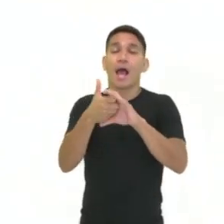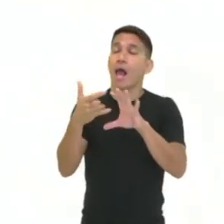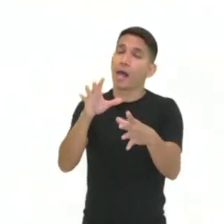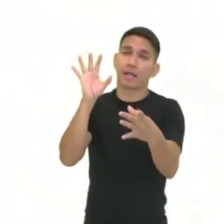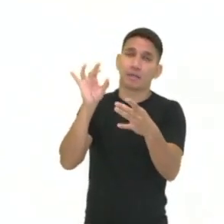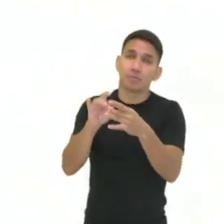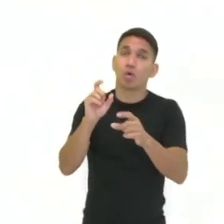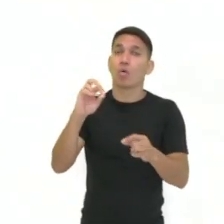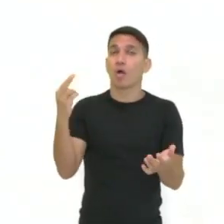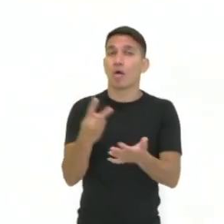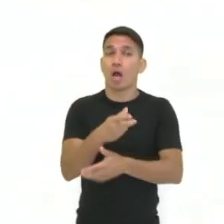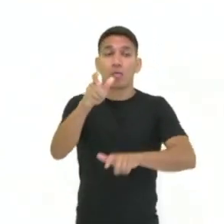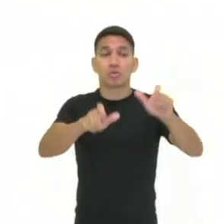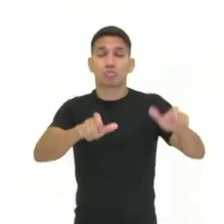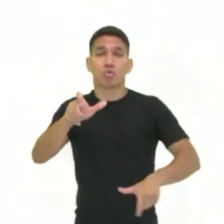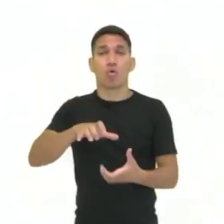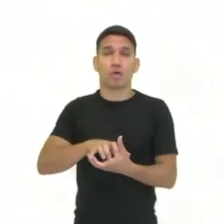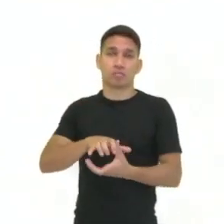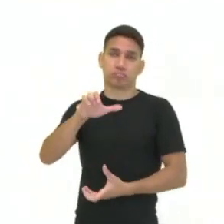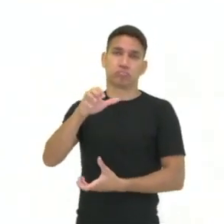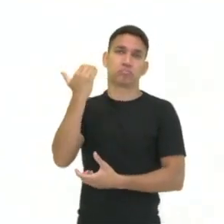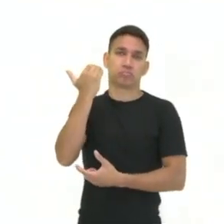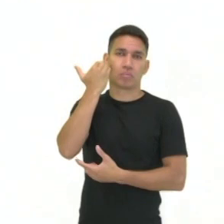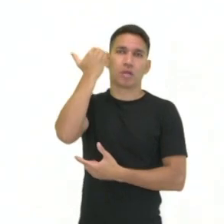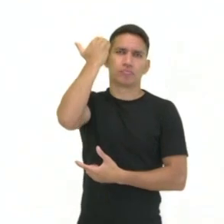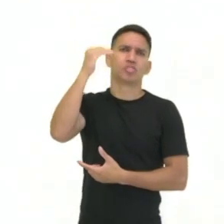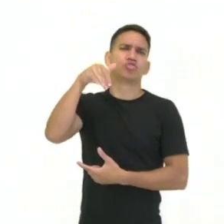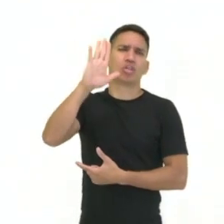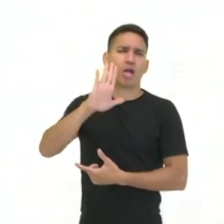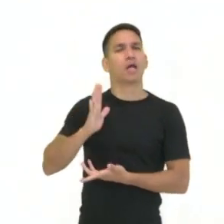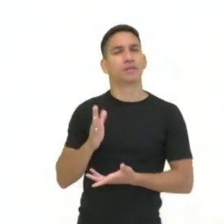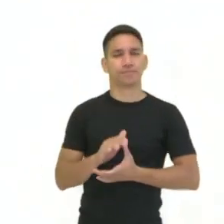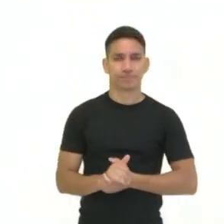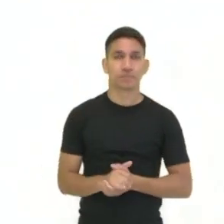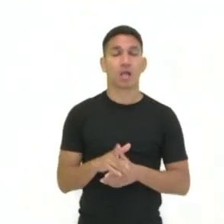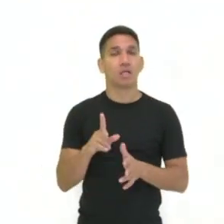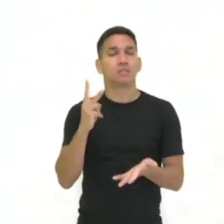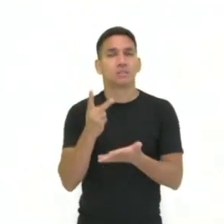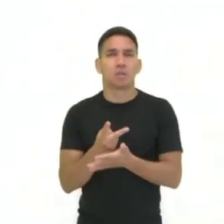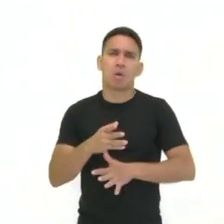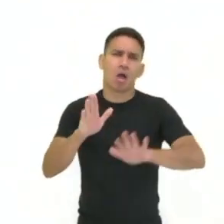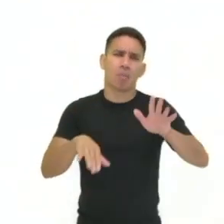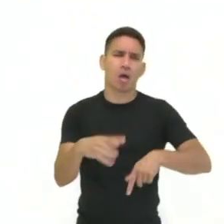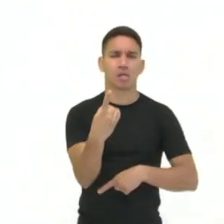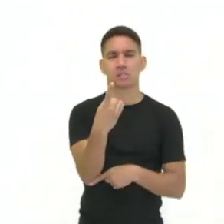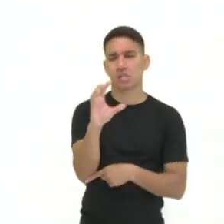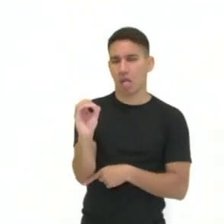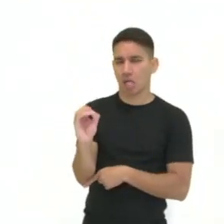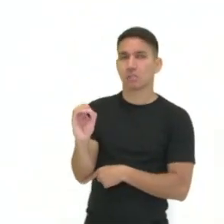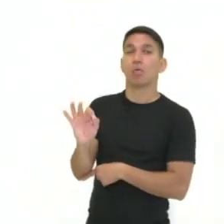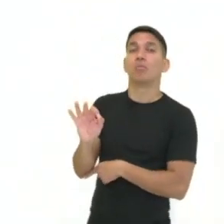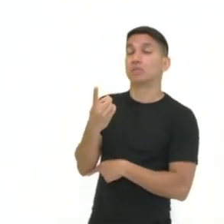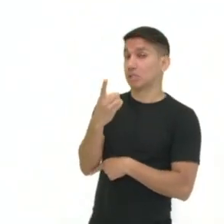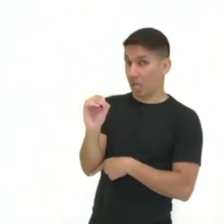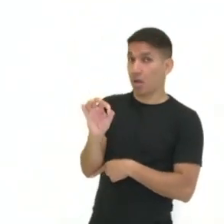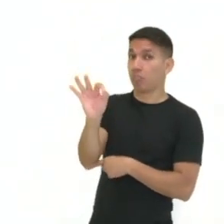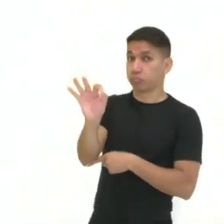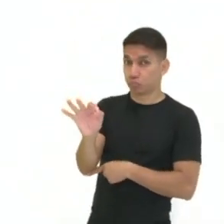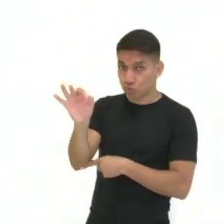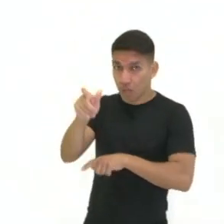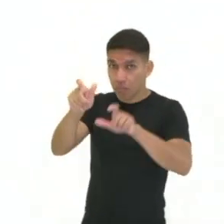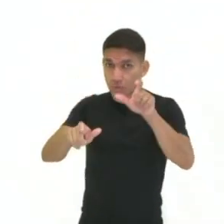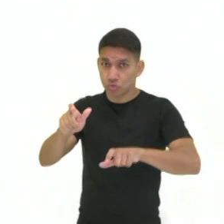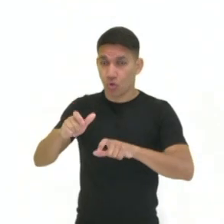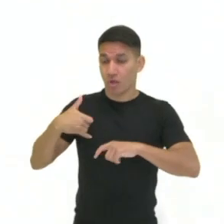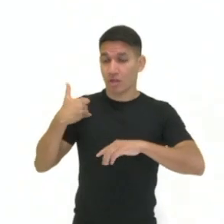ser acometida pessoas com idade mais elevada, afetando cerca de 10% de indivíduos com idade superior